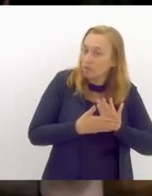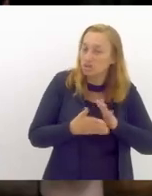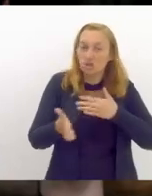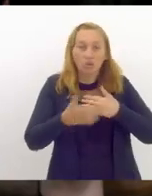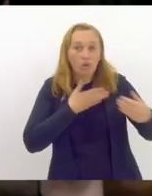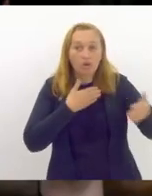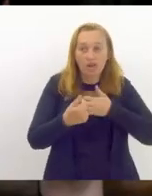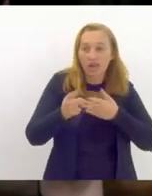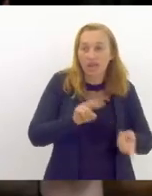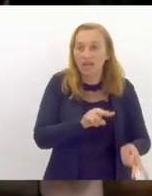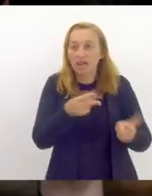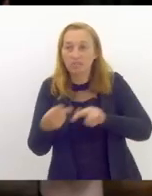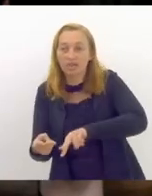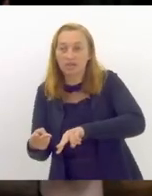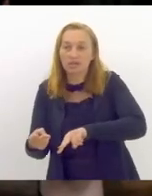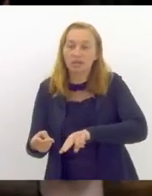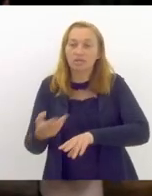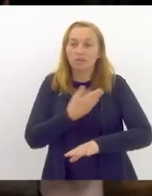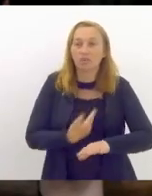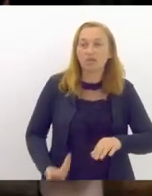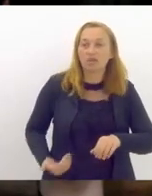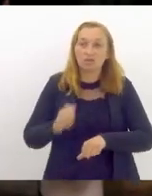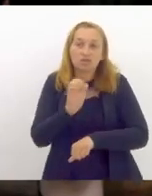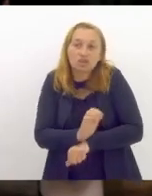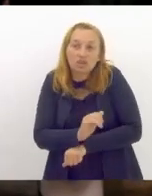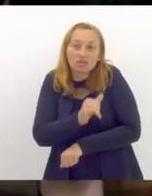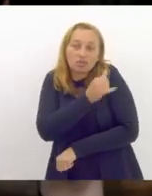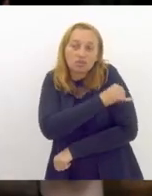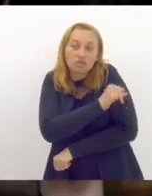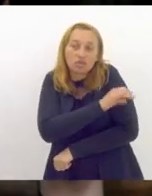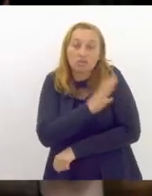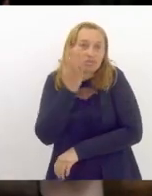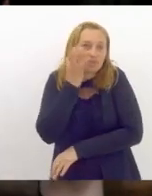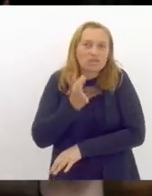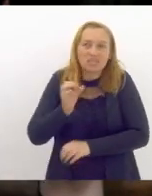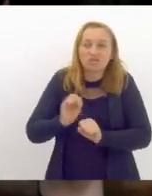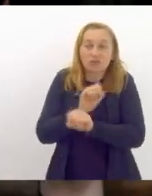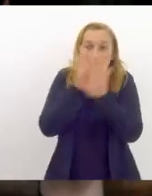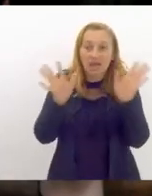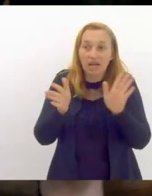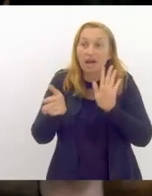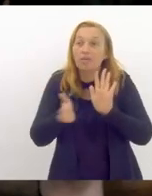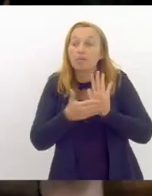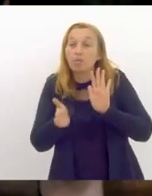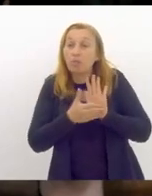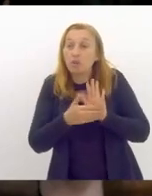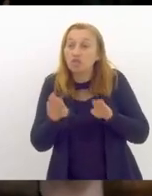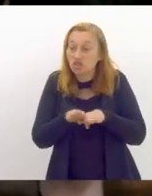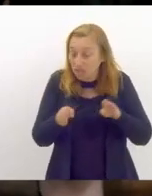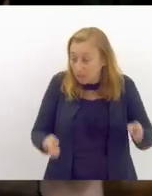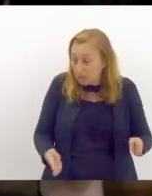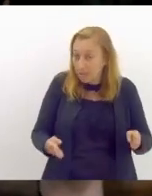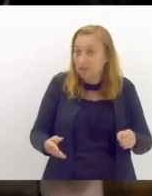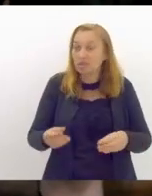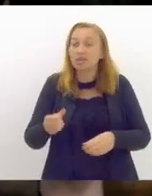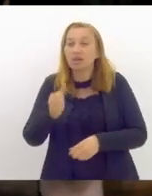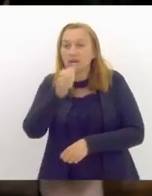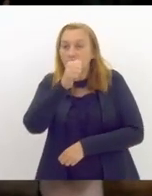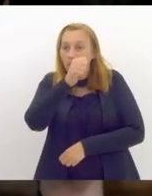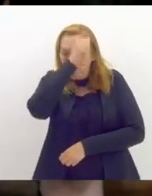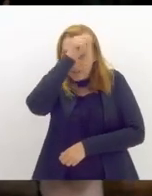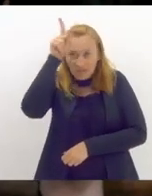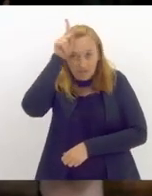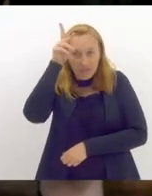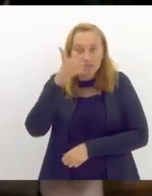for encaminhada pelo governador do Estado não sei se eu fui Claro nisso aqui a proposta que está na mesa senhores prefeitos senhores deputados